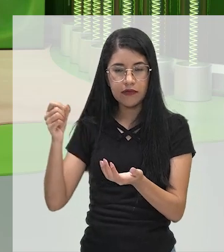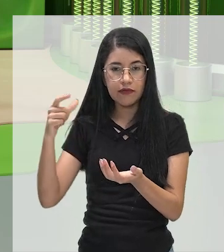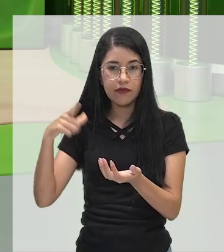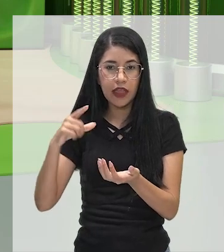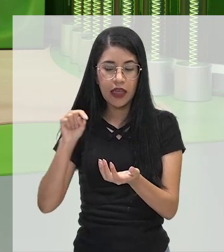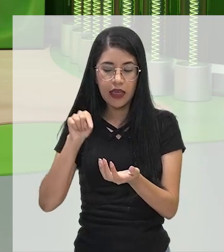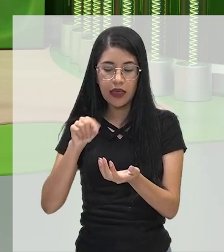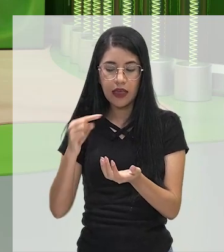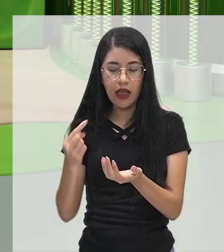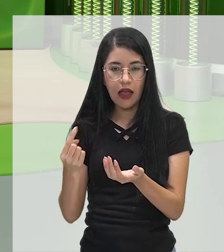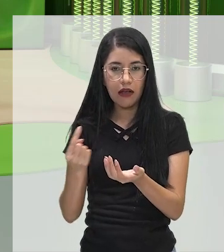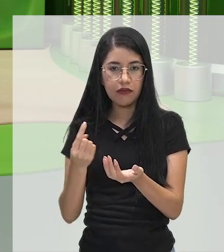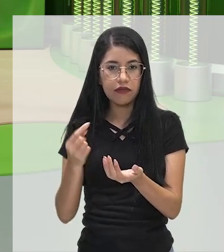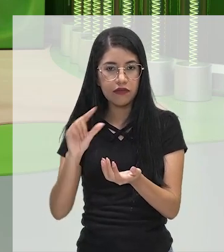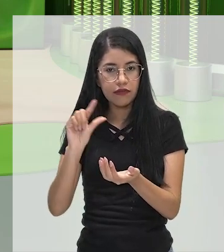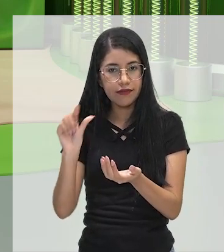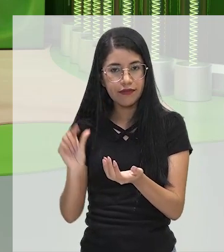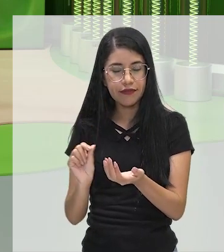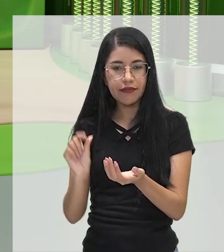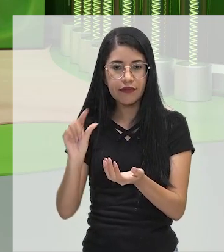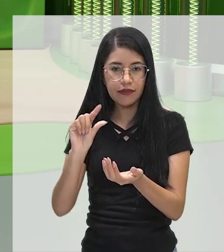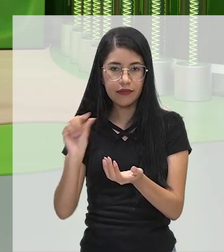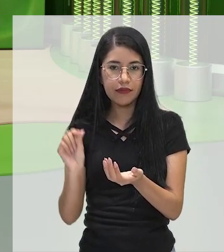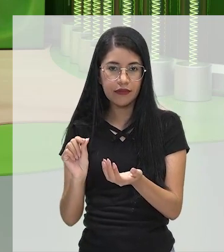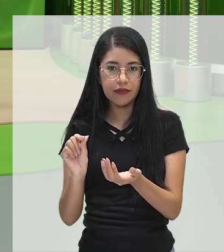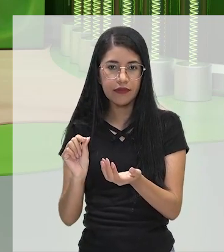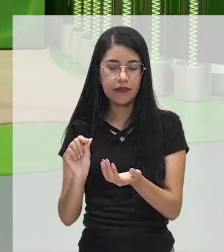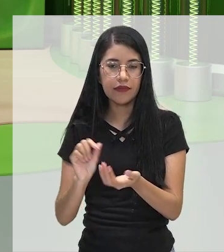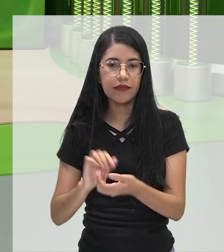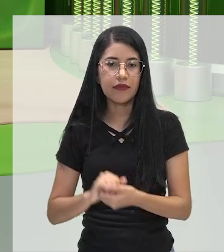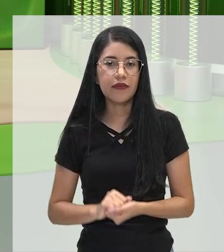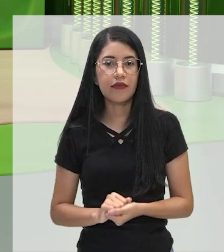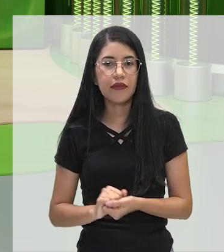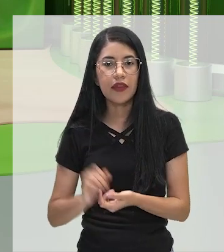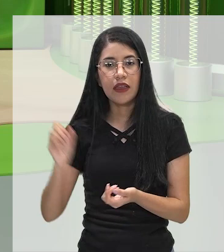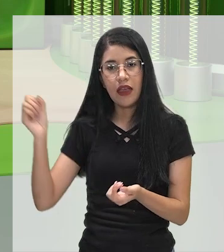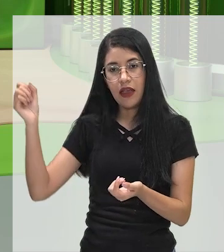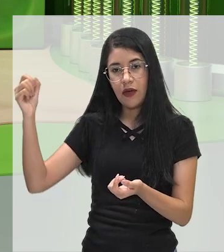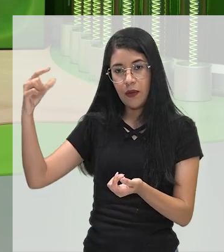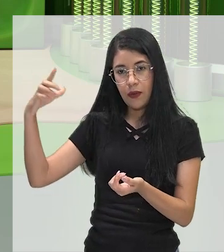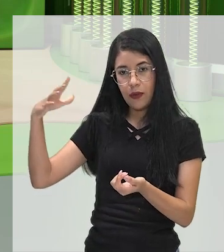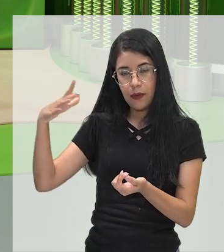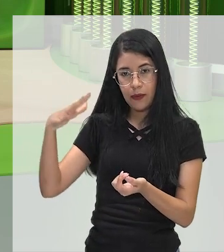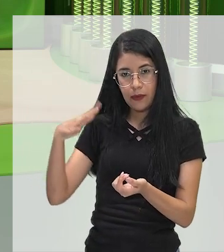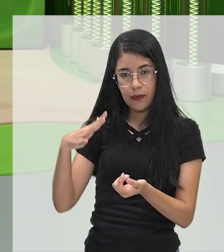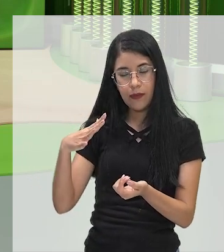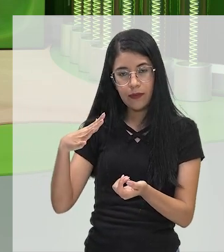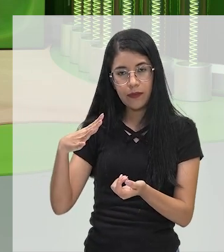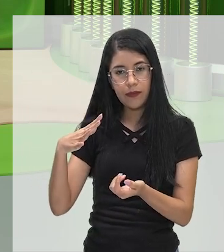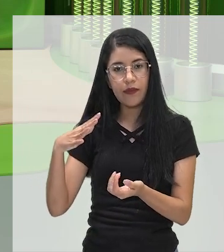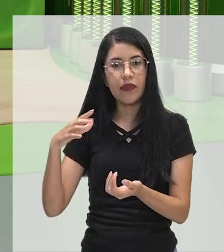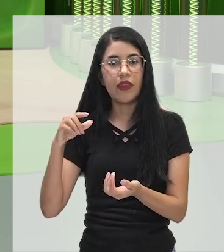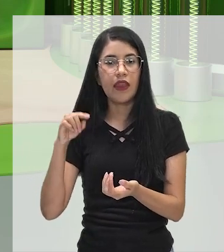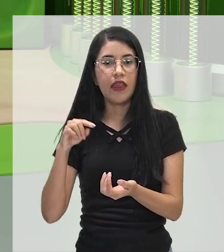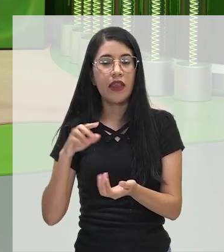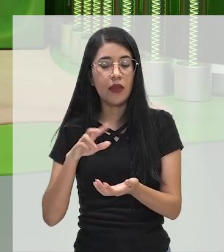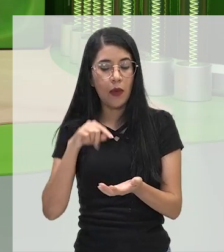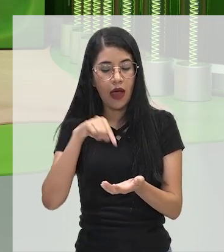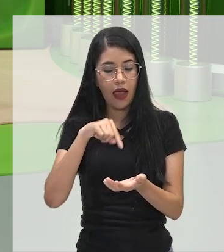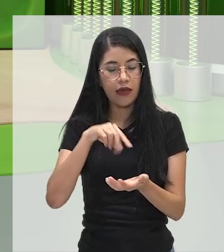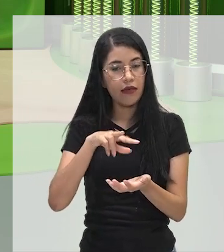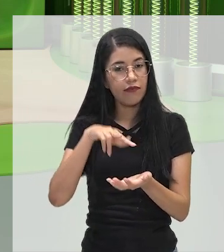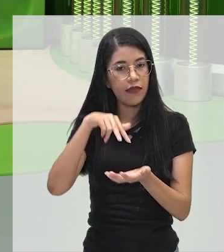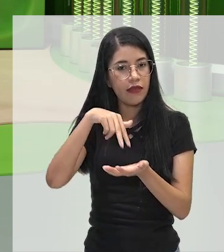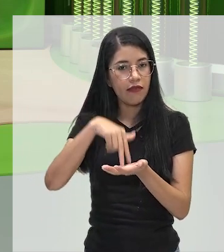estão aqui, ó. Então a Lua, ela está nesse ponto aqui, os raios solares estão vindo daqui, a gente que está lá na